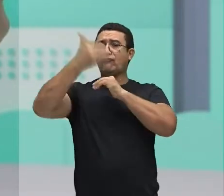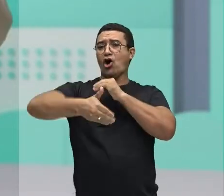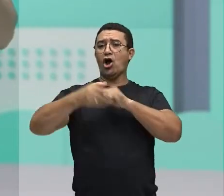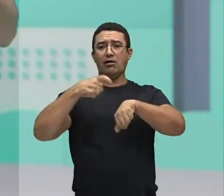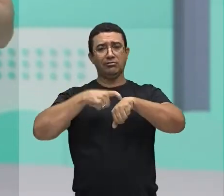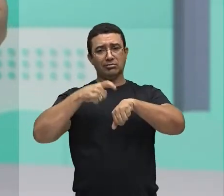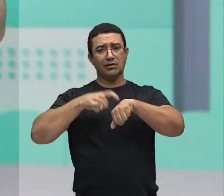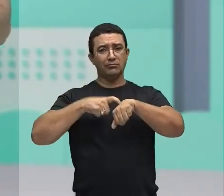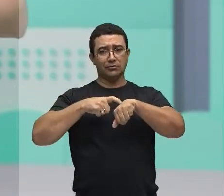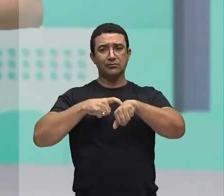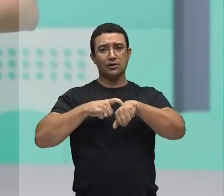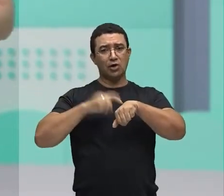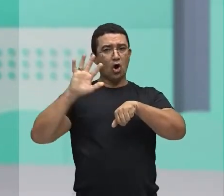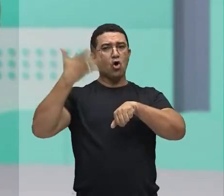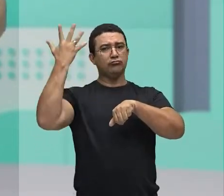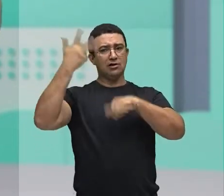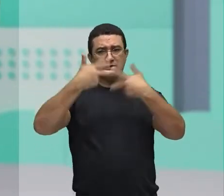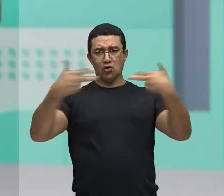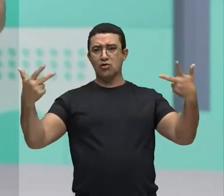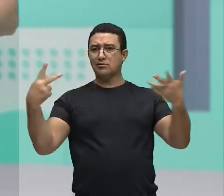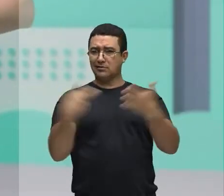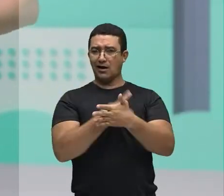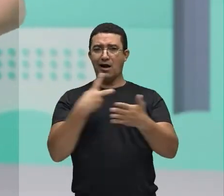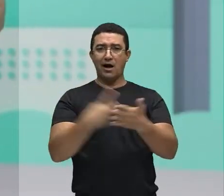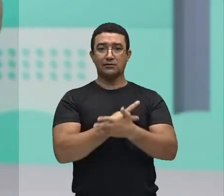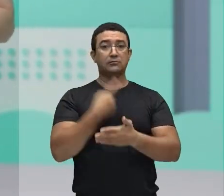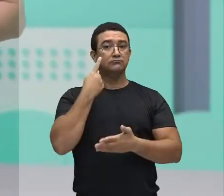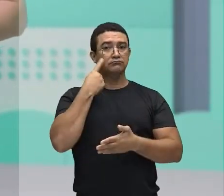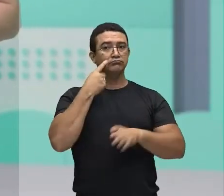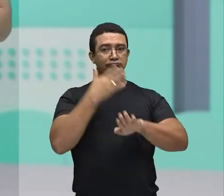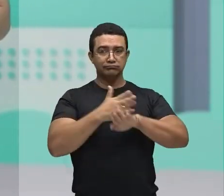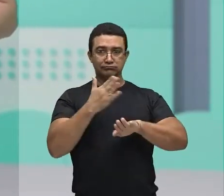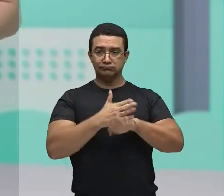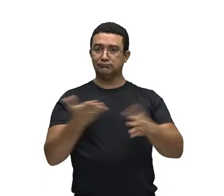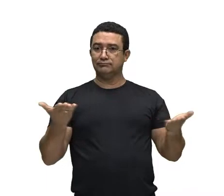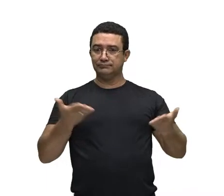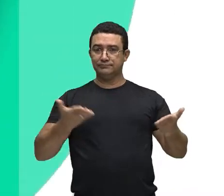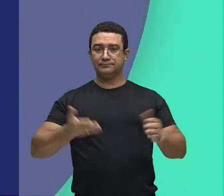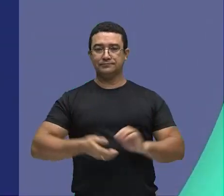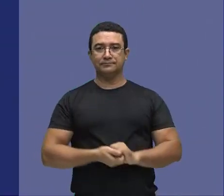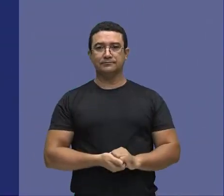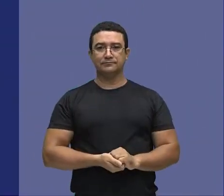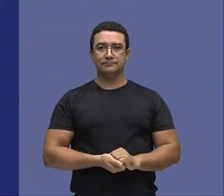nada indesejado, tá bom? Vamos então agora para o nosso aplicando.